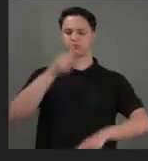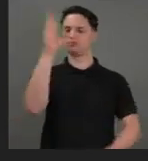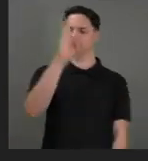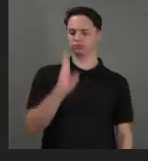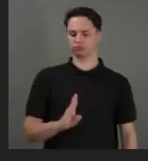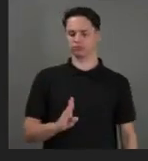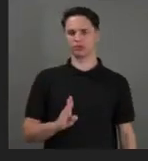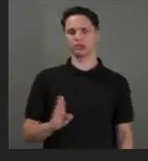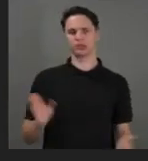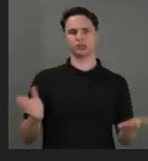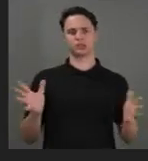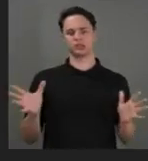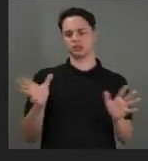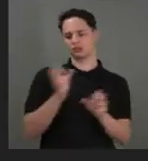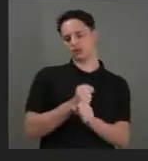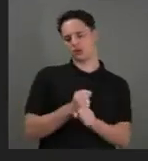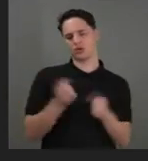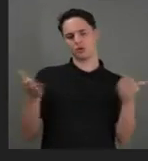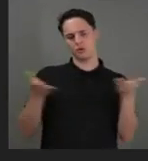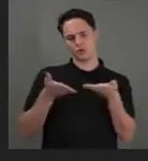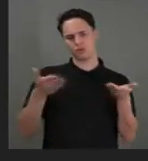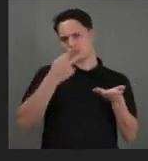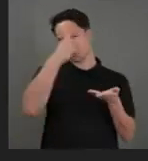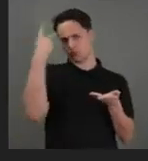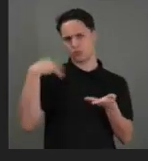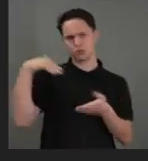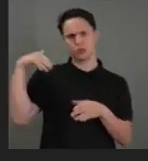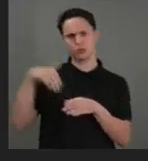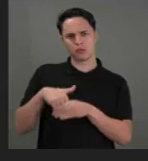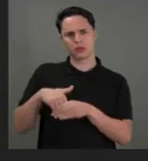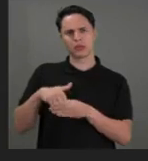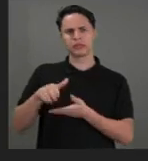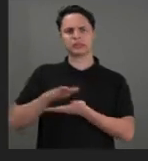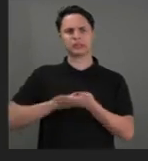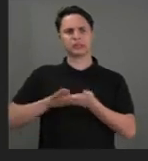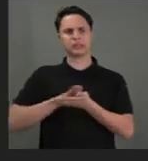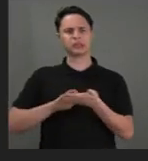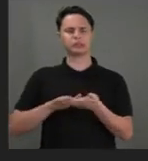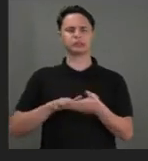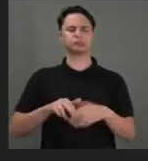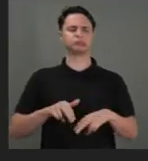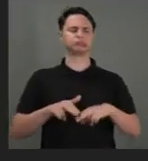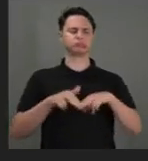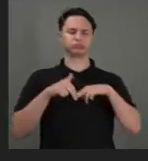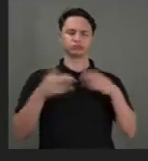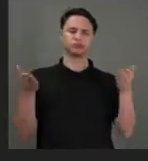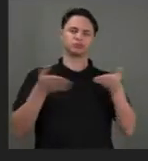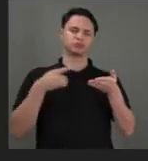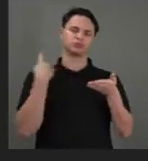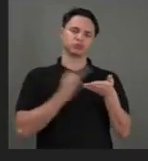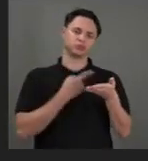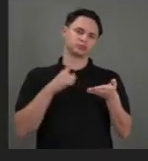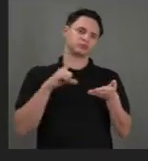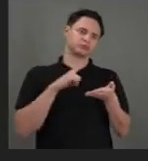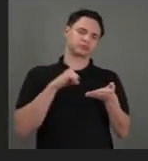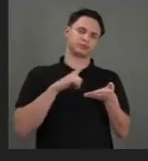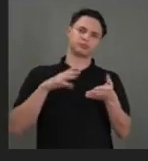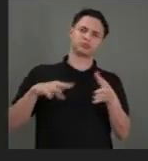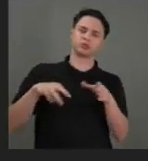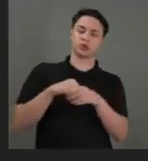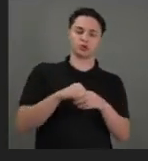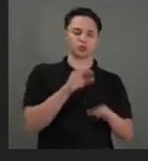totalmente alijado disso, que não votou nele para isso. E por isso nós temos hoje uma ditadura do judiciário,